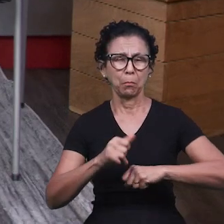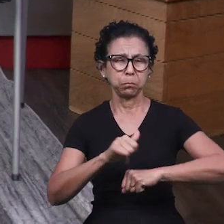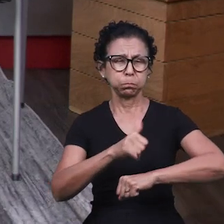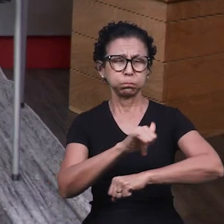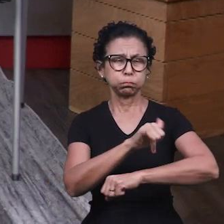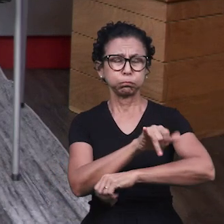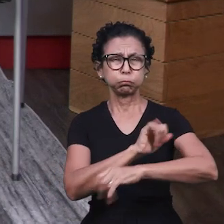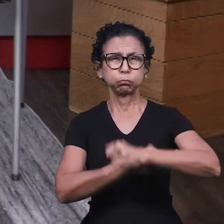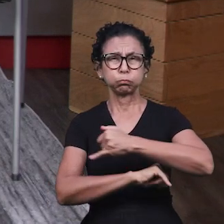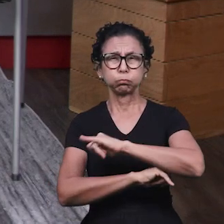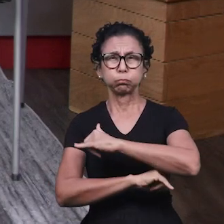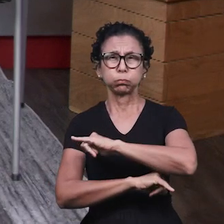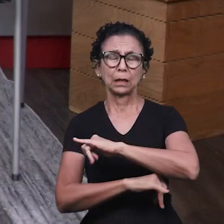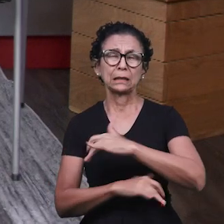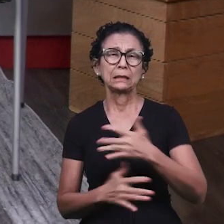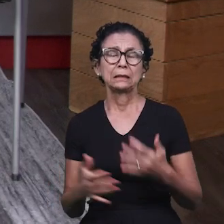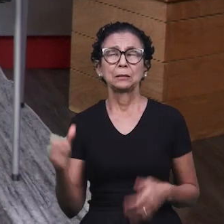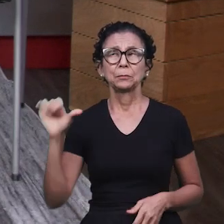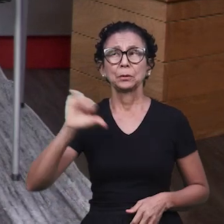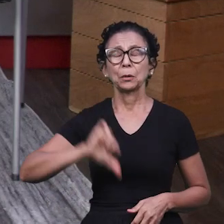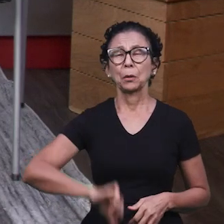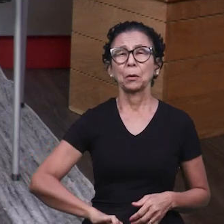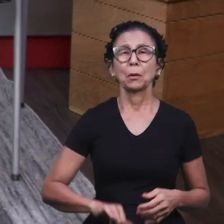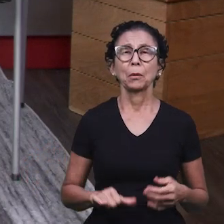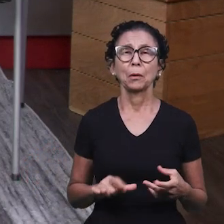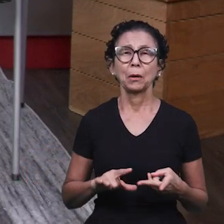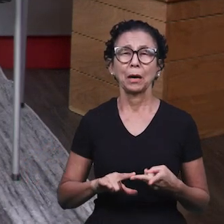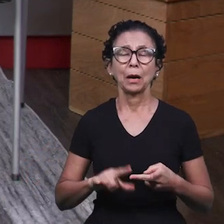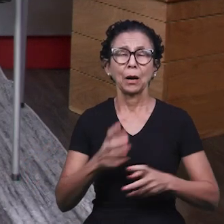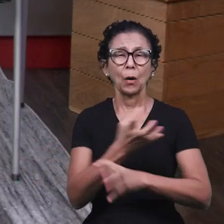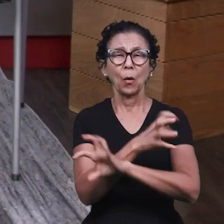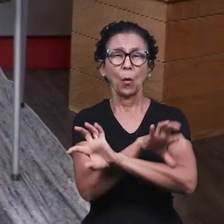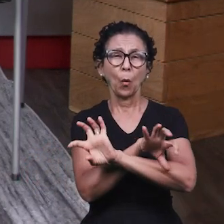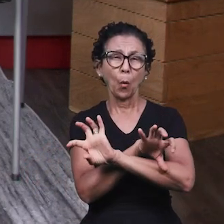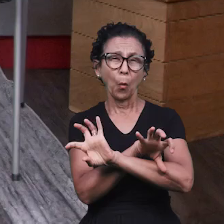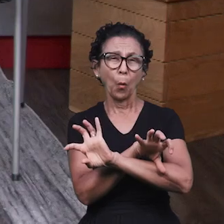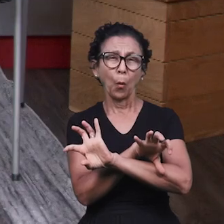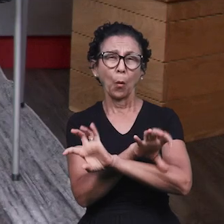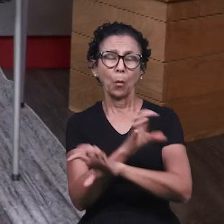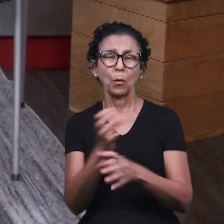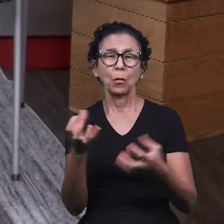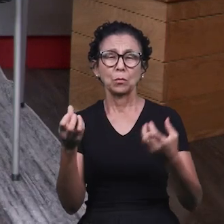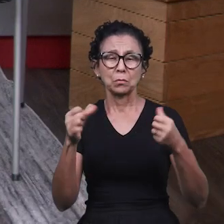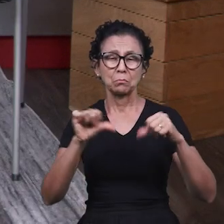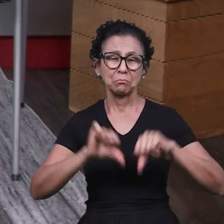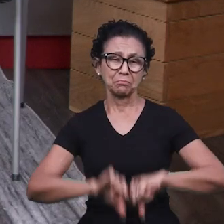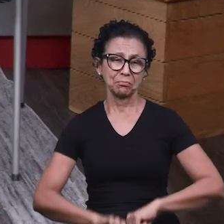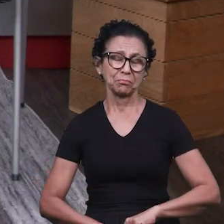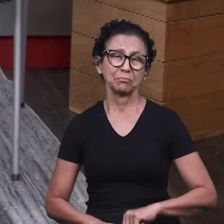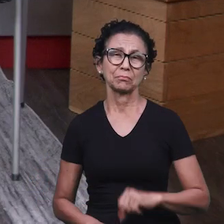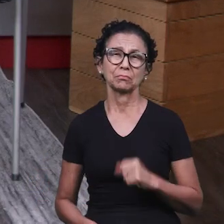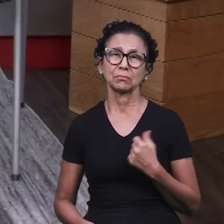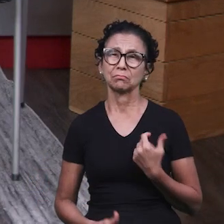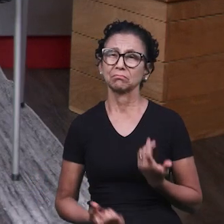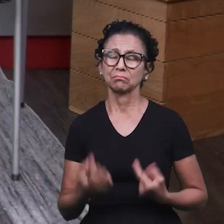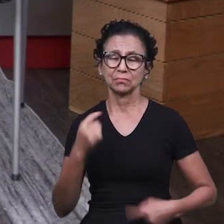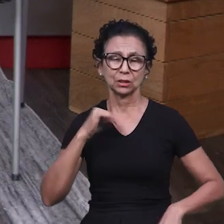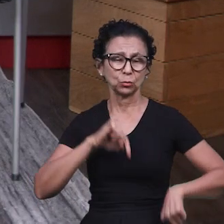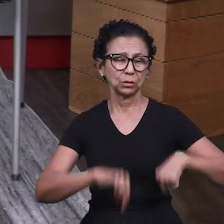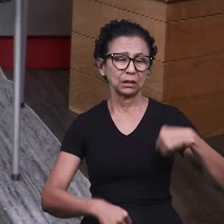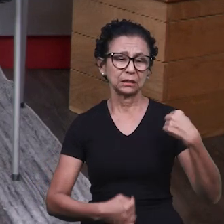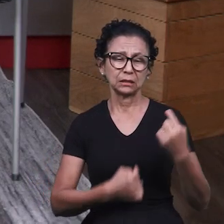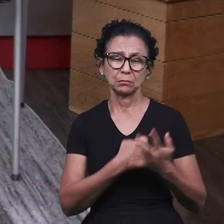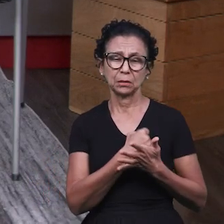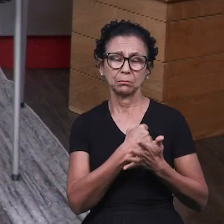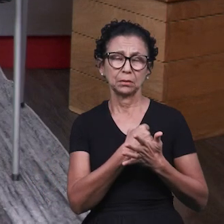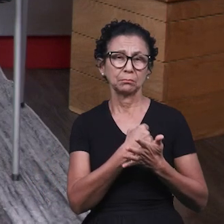excessivo, piora na saúde óssea, na saúde cardiovascular, entre muitos outros sintomas que a gente observa